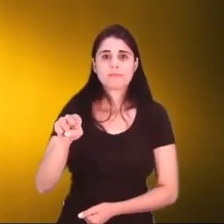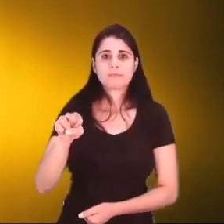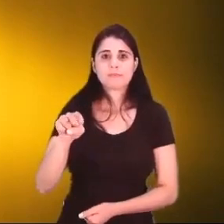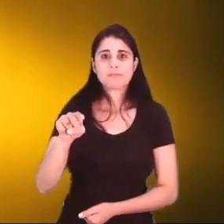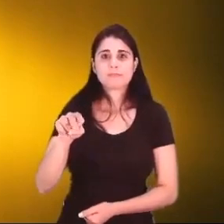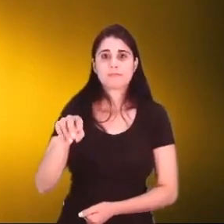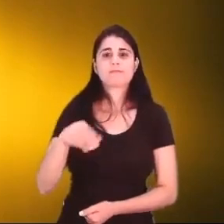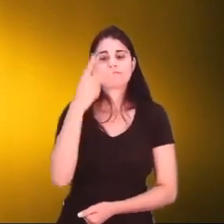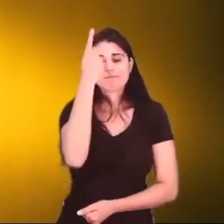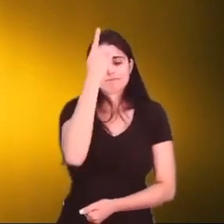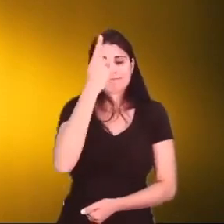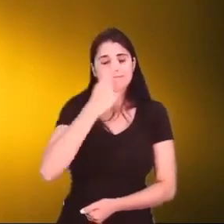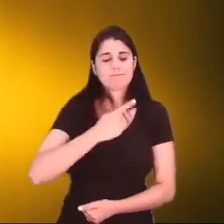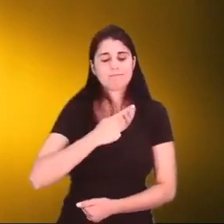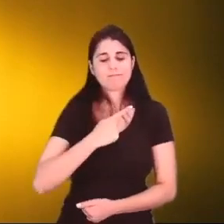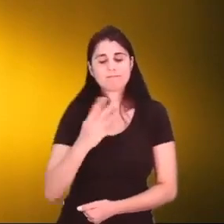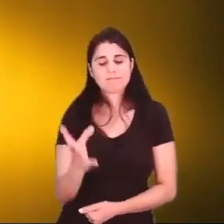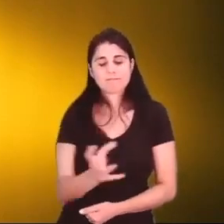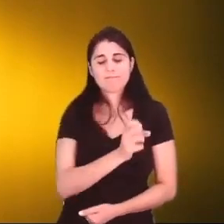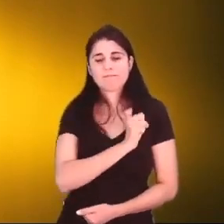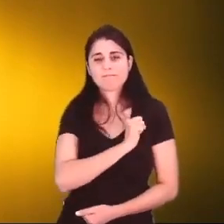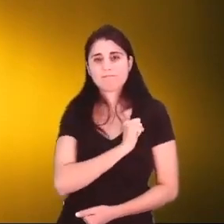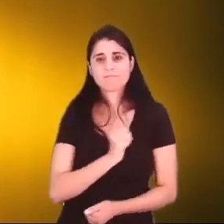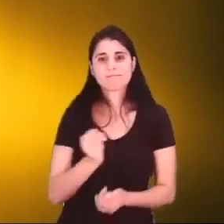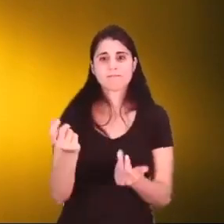vós mesmos.